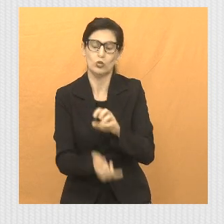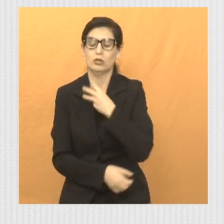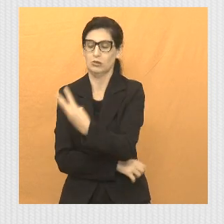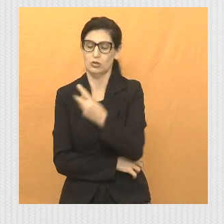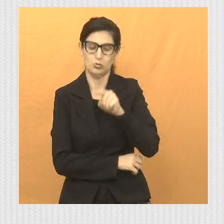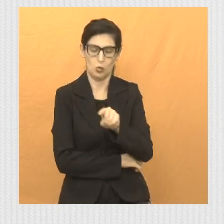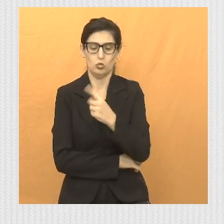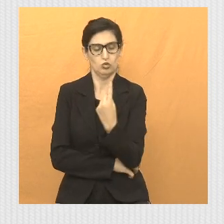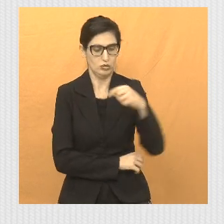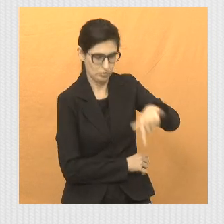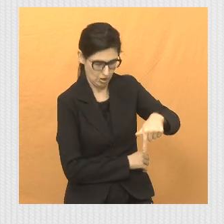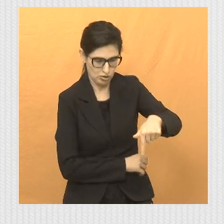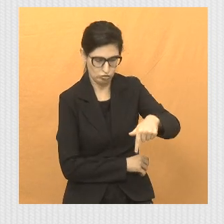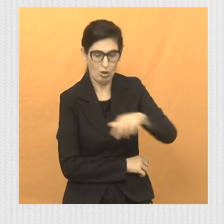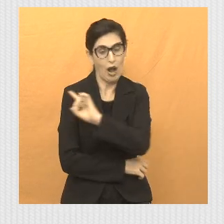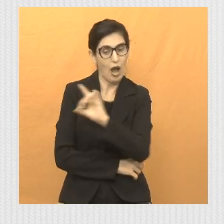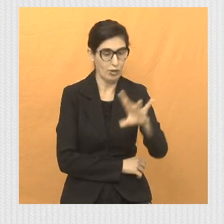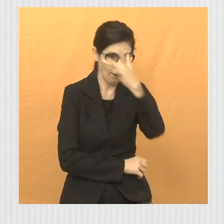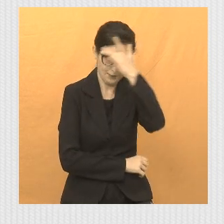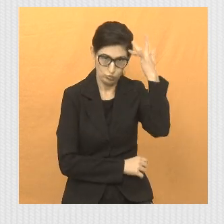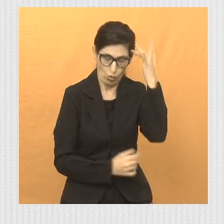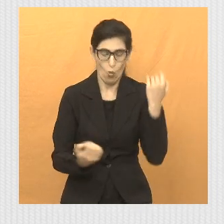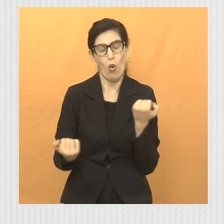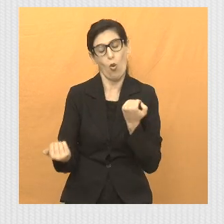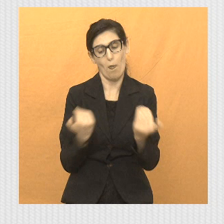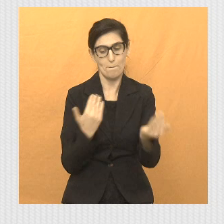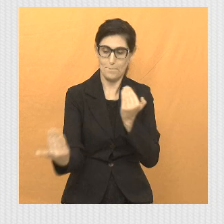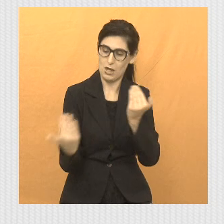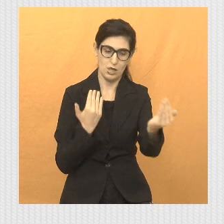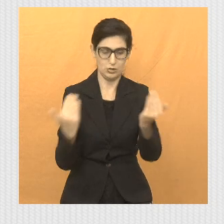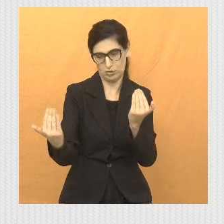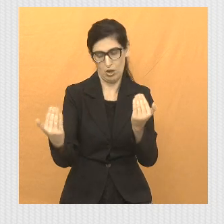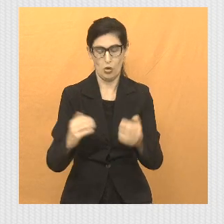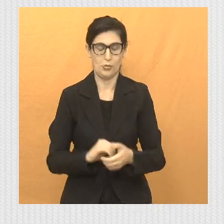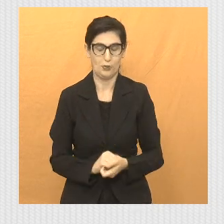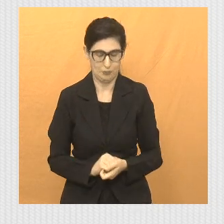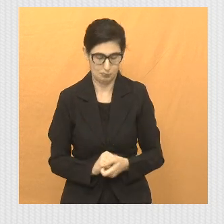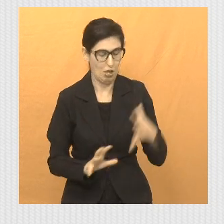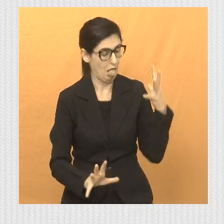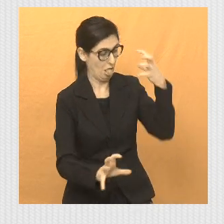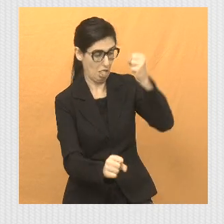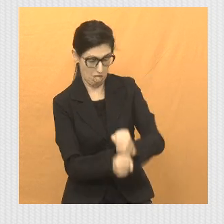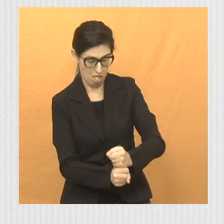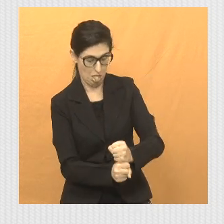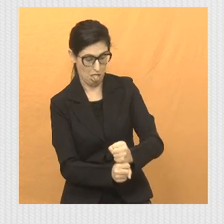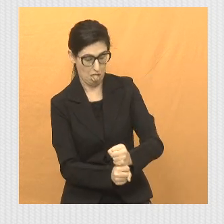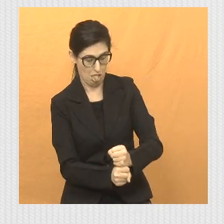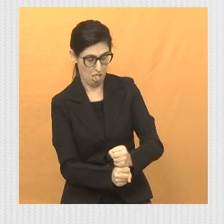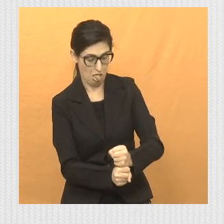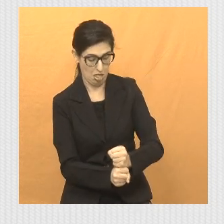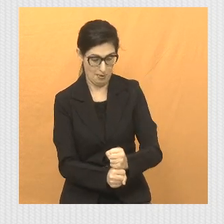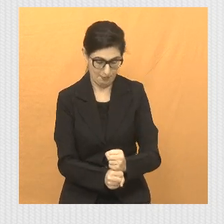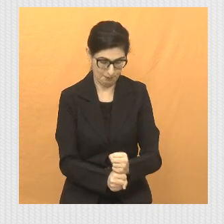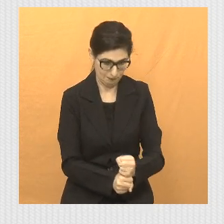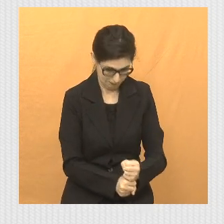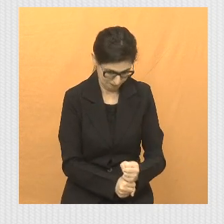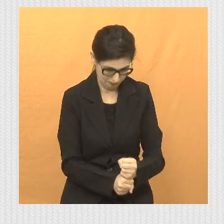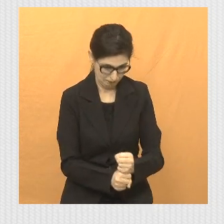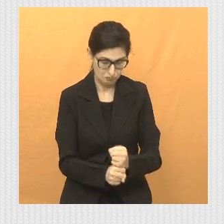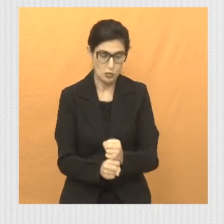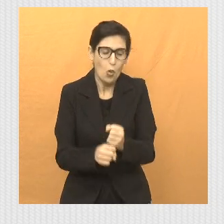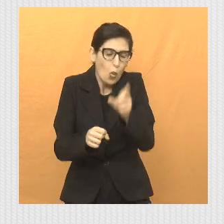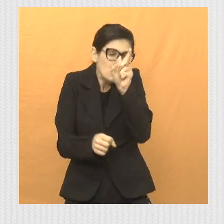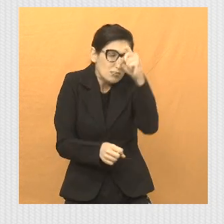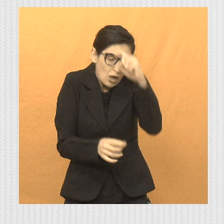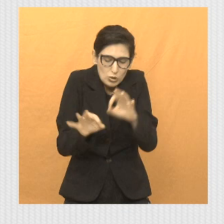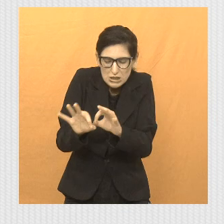3,17 consultas por habitante, se avaliarmos e somarmos as consultas ofertadas na atenção